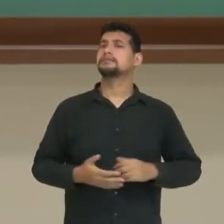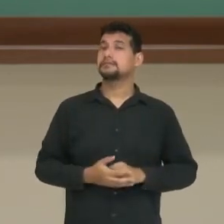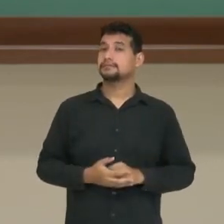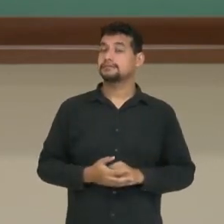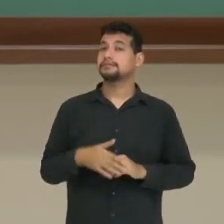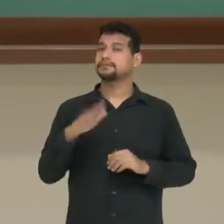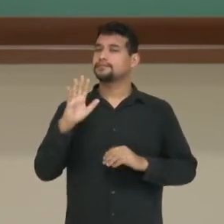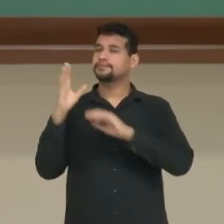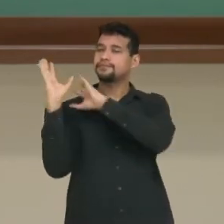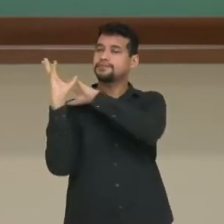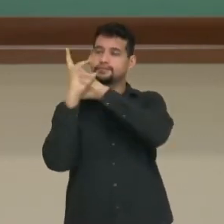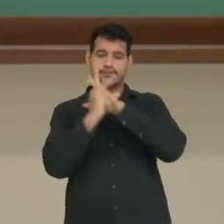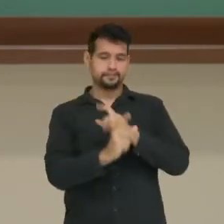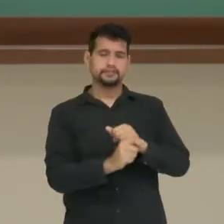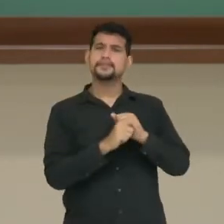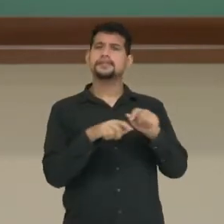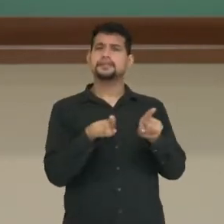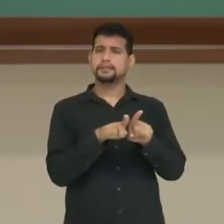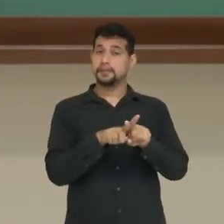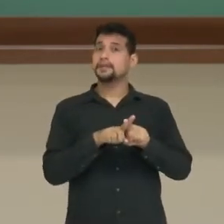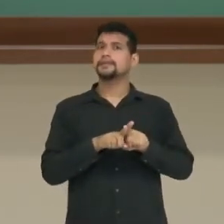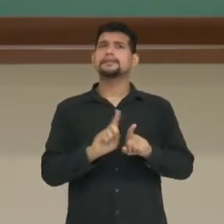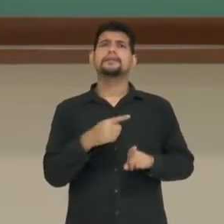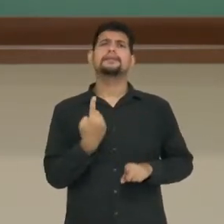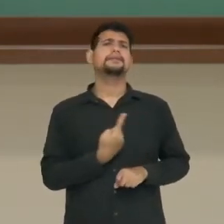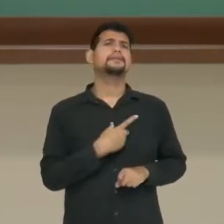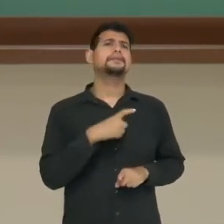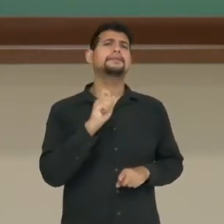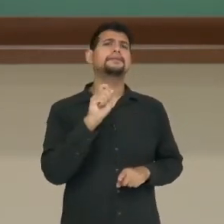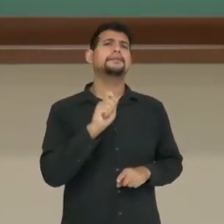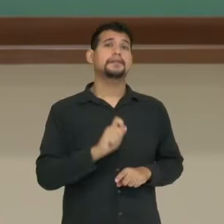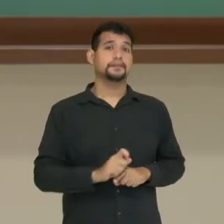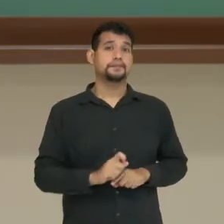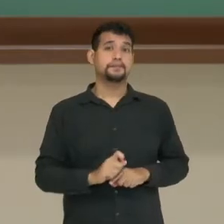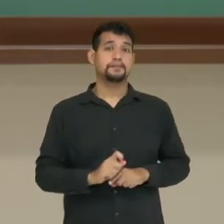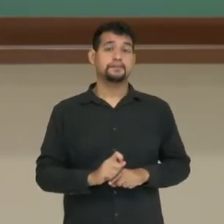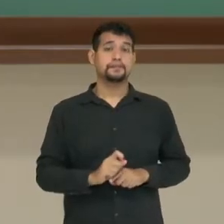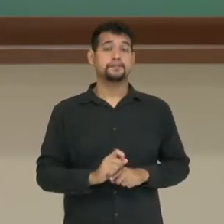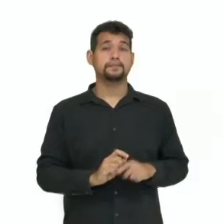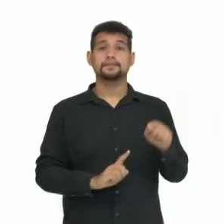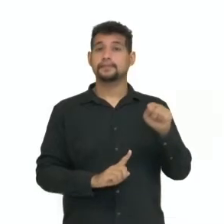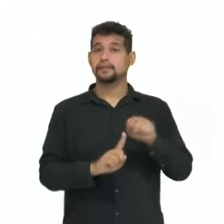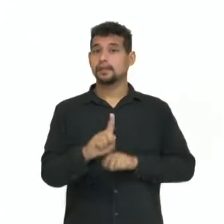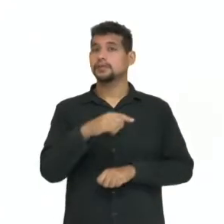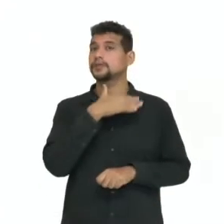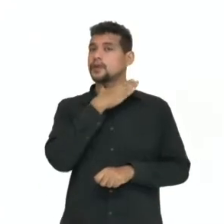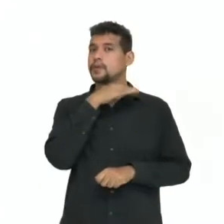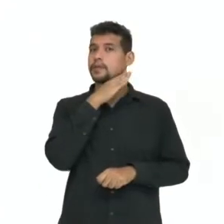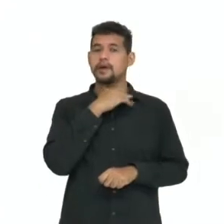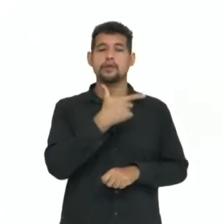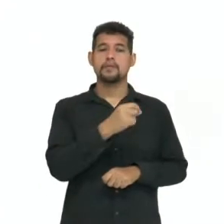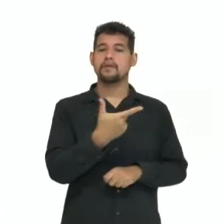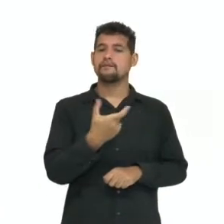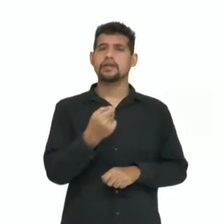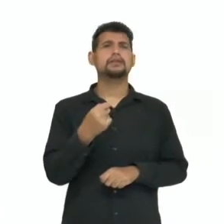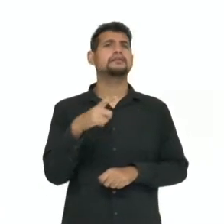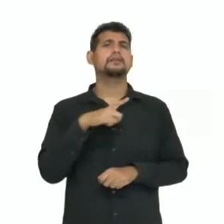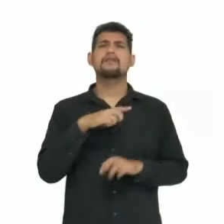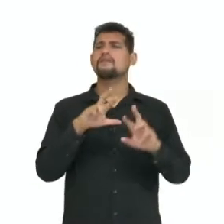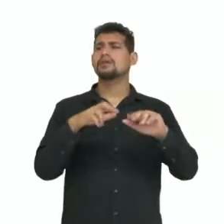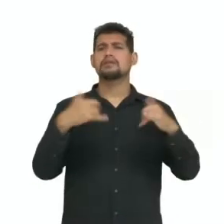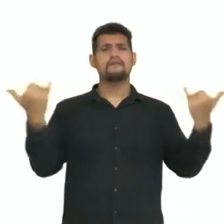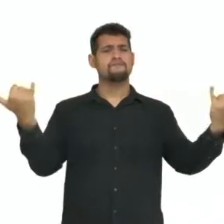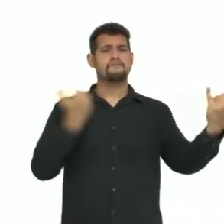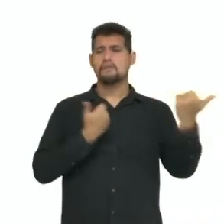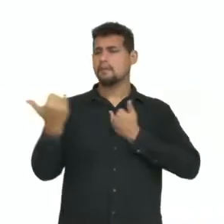Então, retomando o texto aqui, né? Nós temos aqui, ó, desde março de 2020 temos sido atingidos por